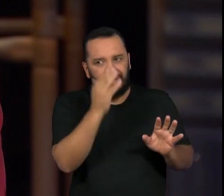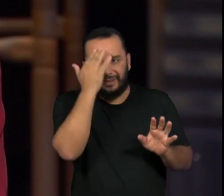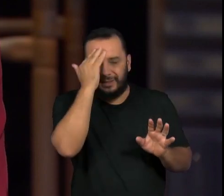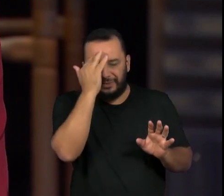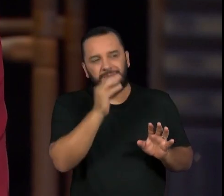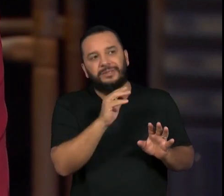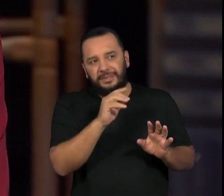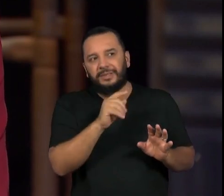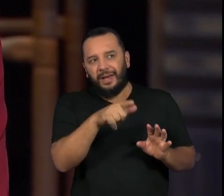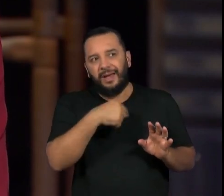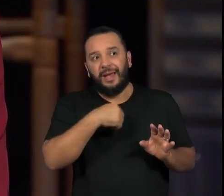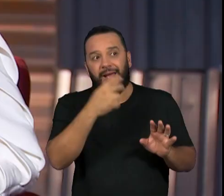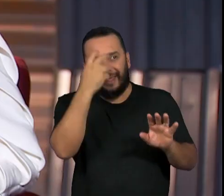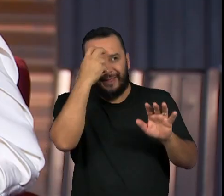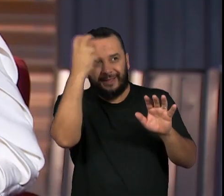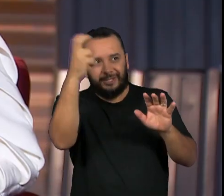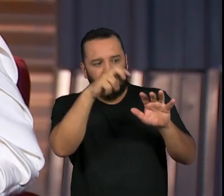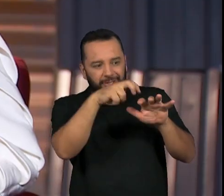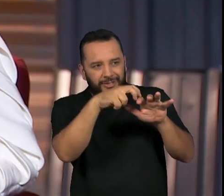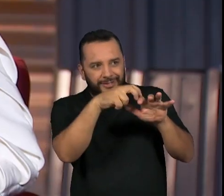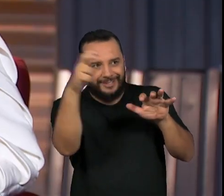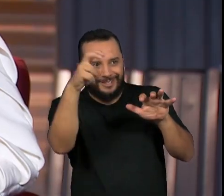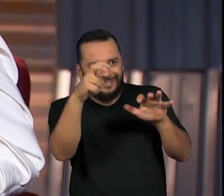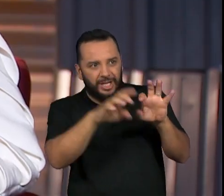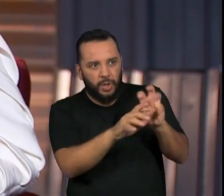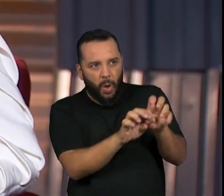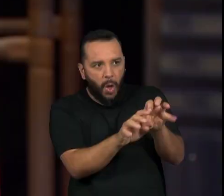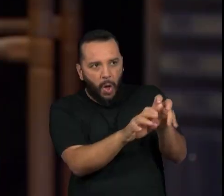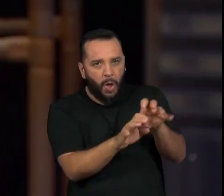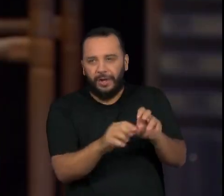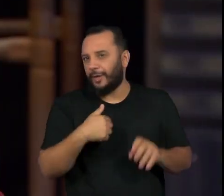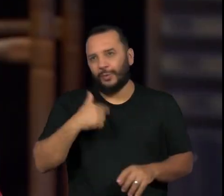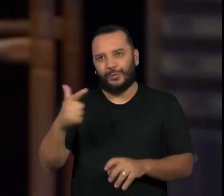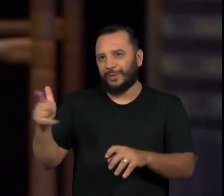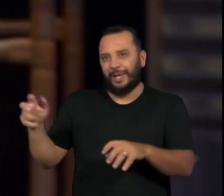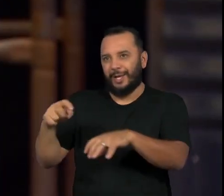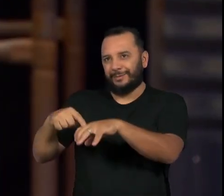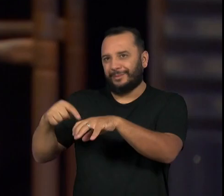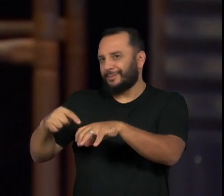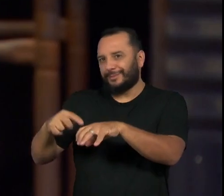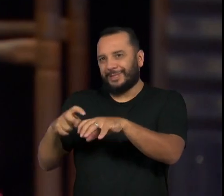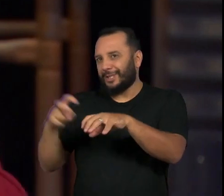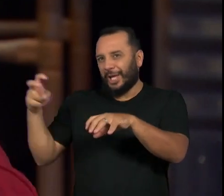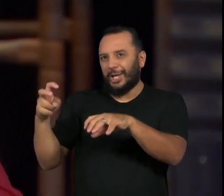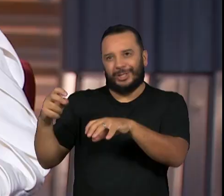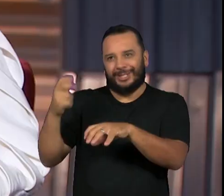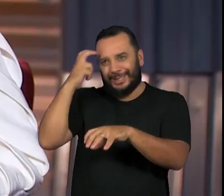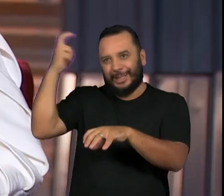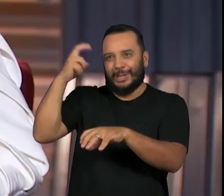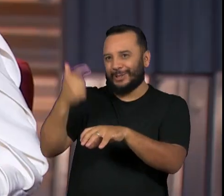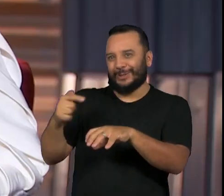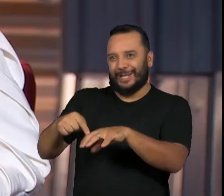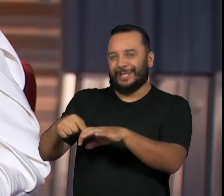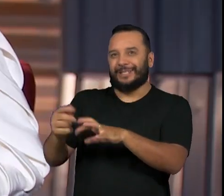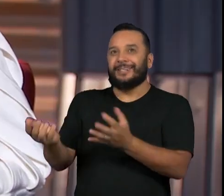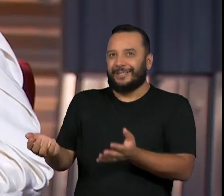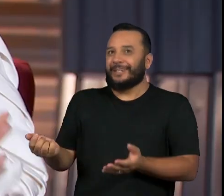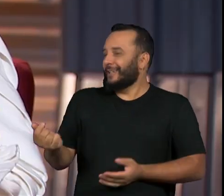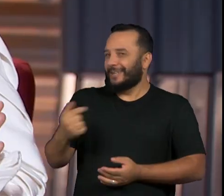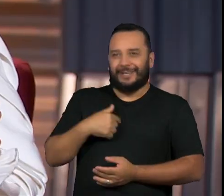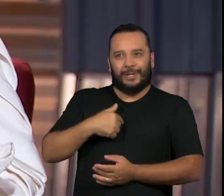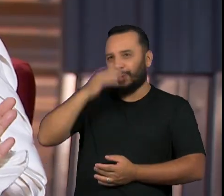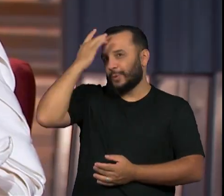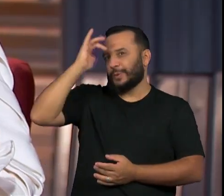muito inteligente com as mãos, né? Eu não tenho essa inteligência toda. Imagina o meu título de doutora não